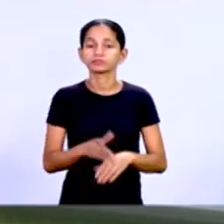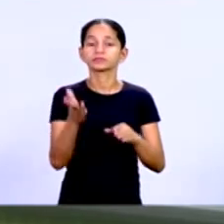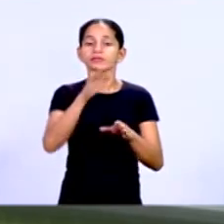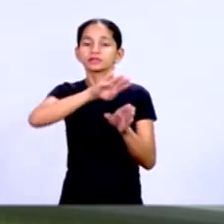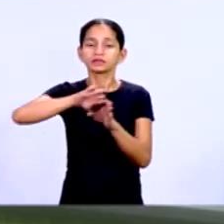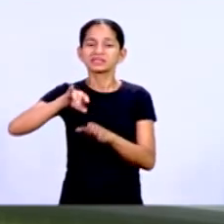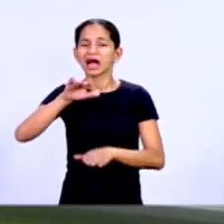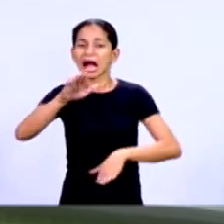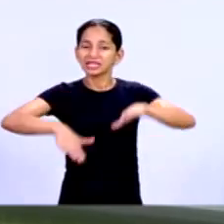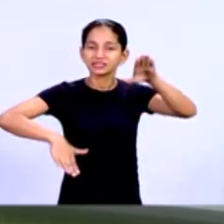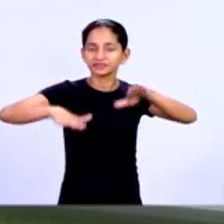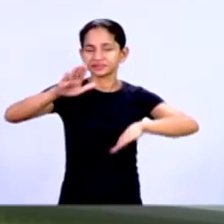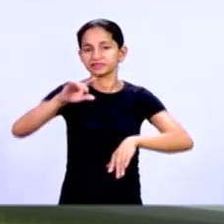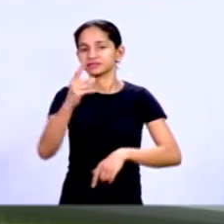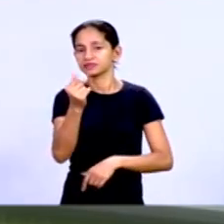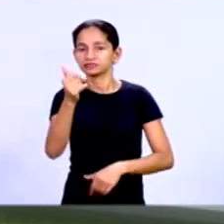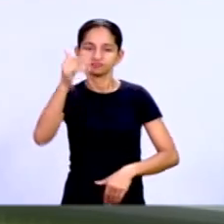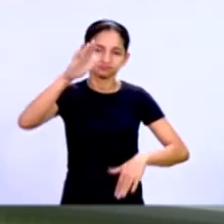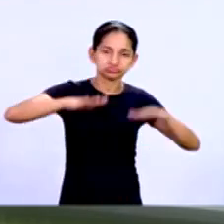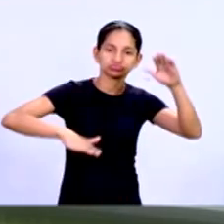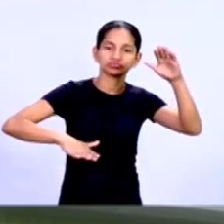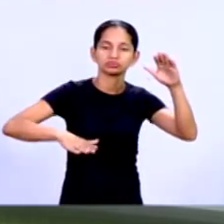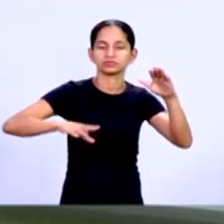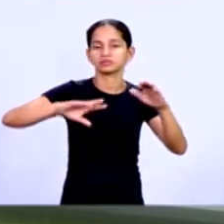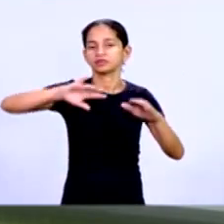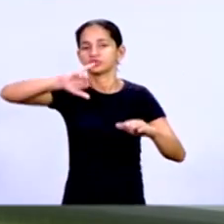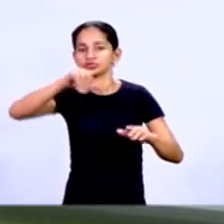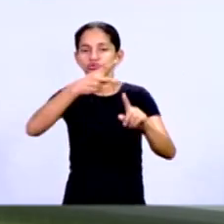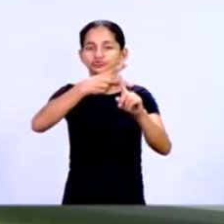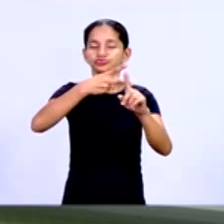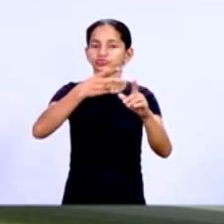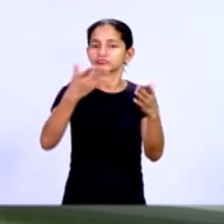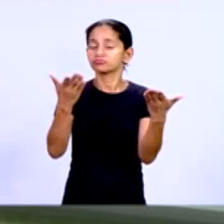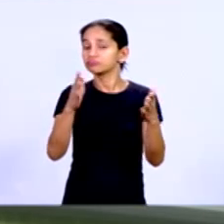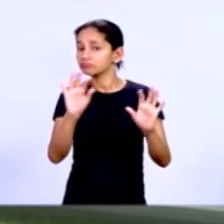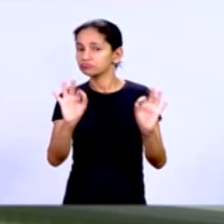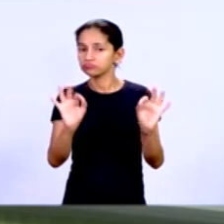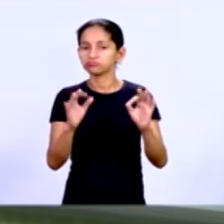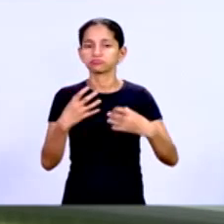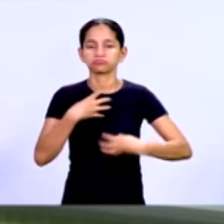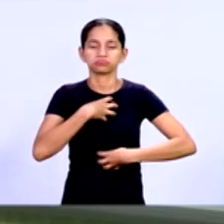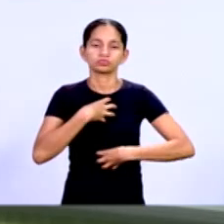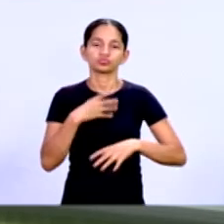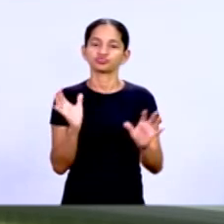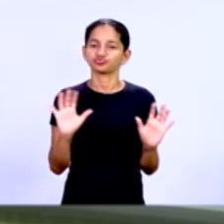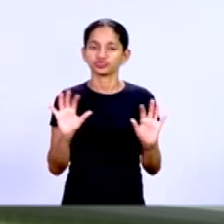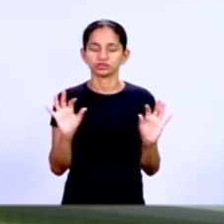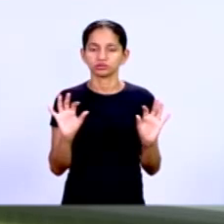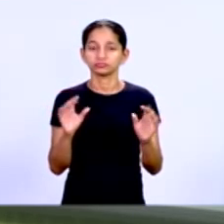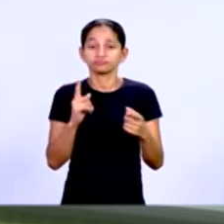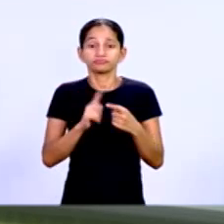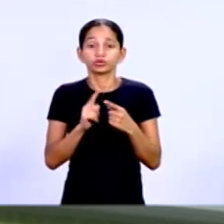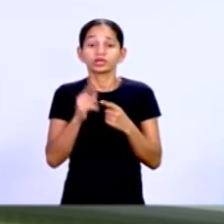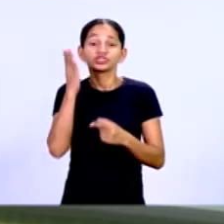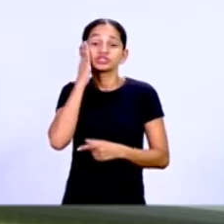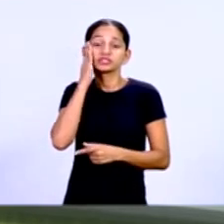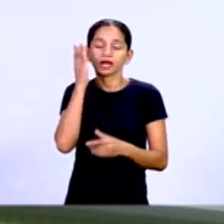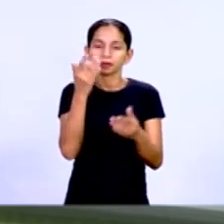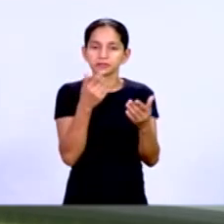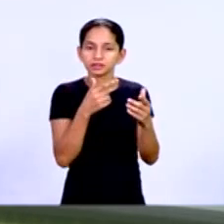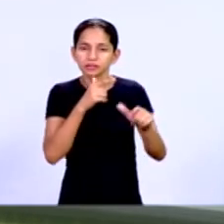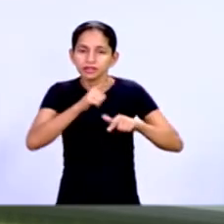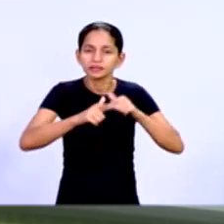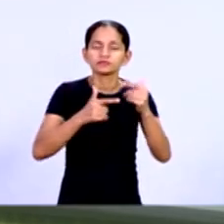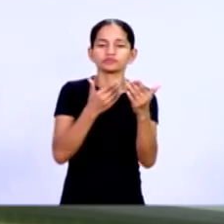esses abalos, né, na economia mundial, por exemplo, essas agências de análise de crédito, elas trabalham